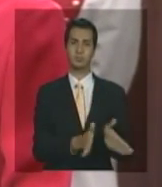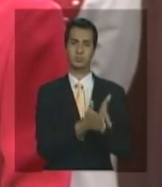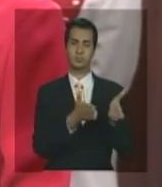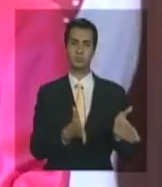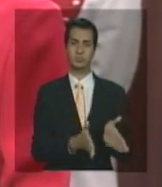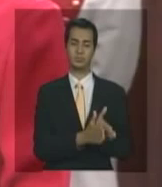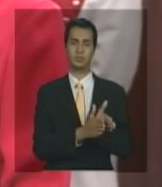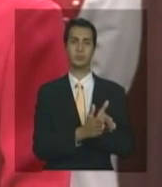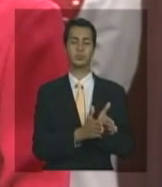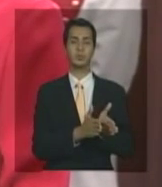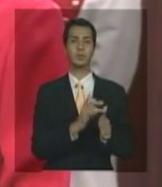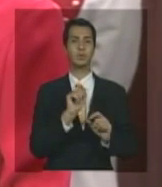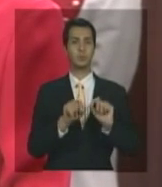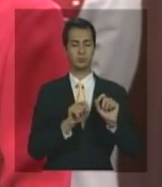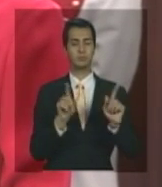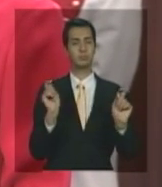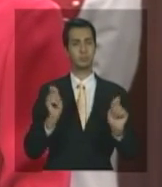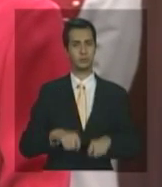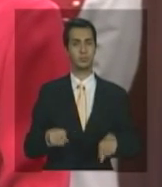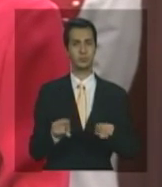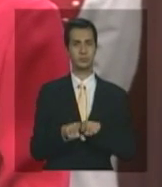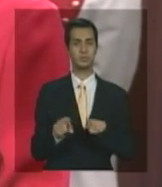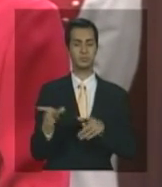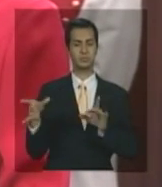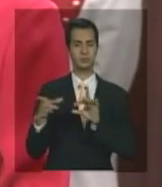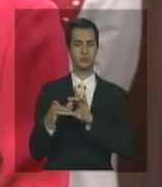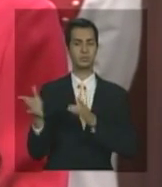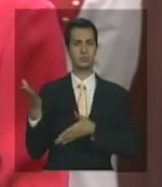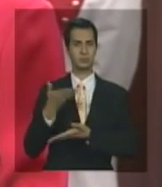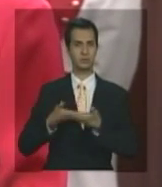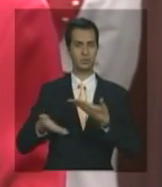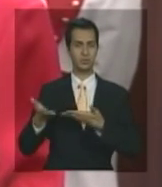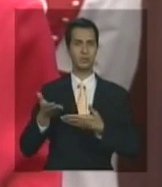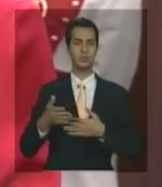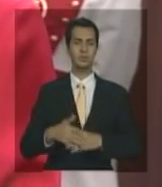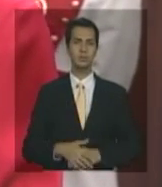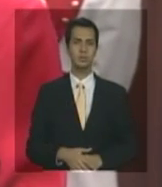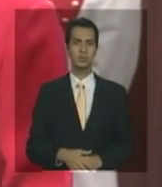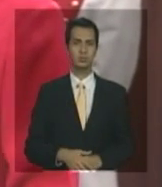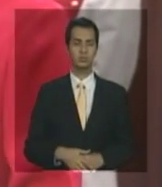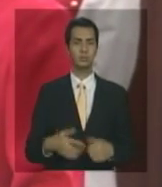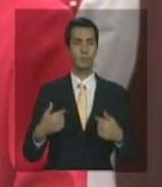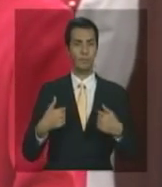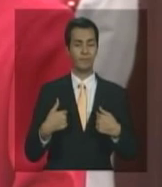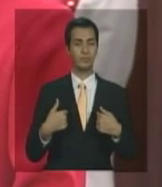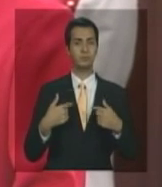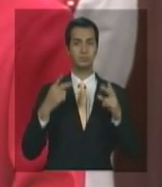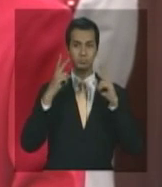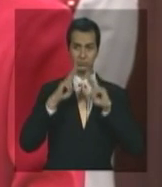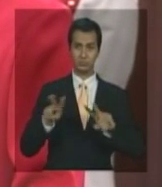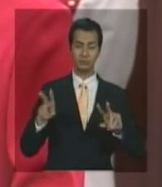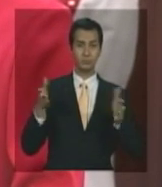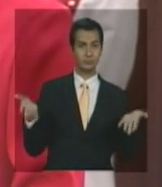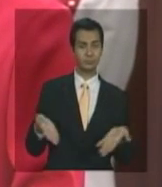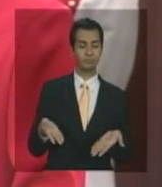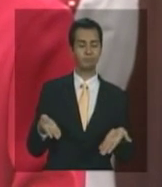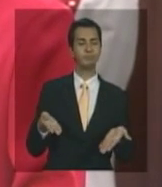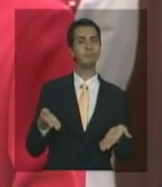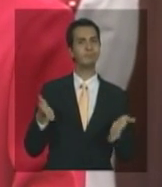um promissor campo de cooperação entre nossos governos. Com alegria, vejo a perspectiva de termos